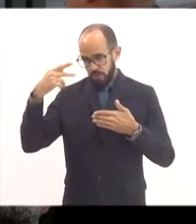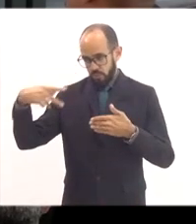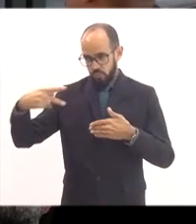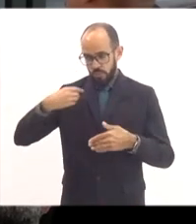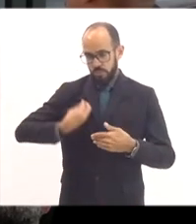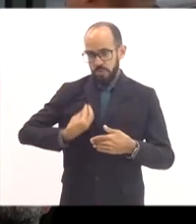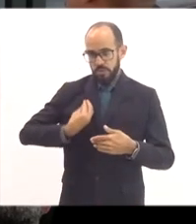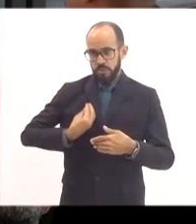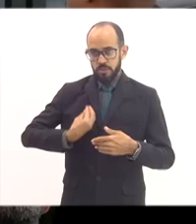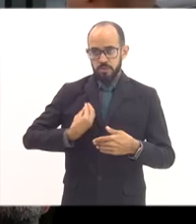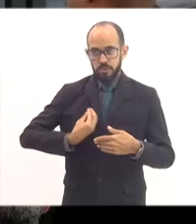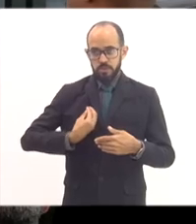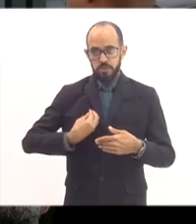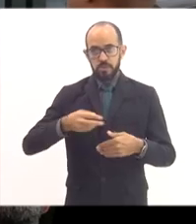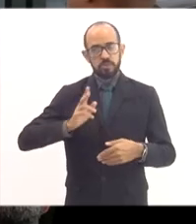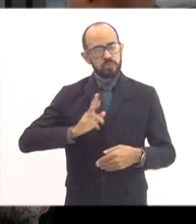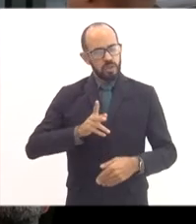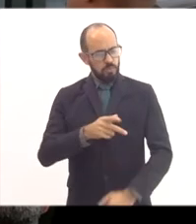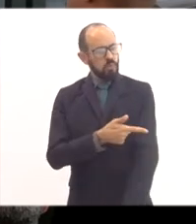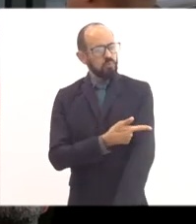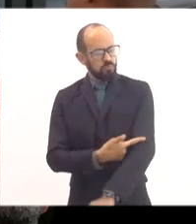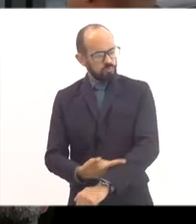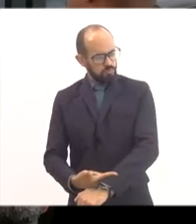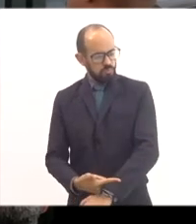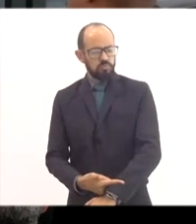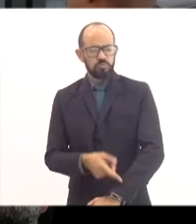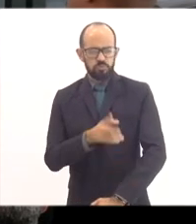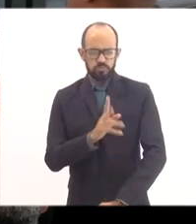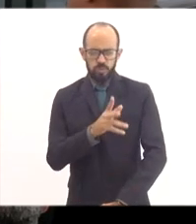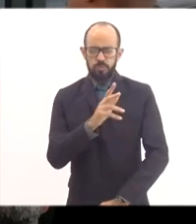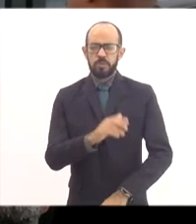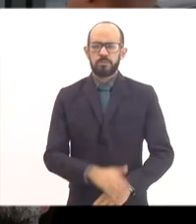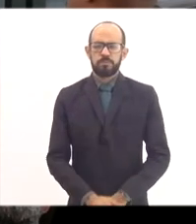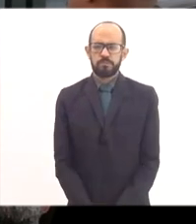nos recebe lá com muita gentileza, muita cortesia, muita amabilidade.